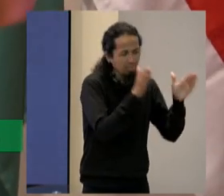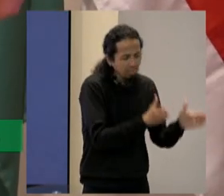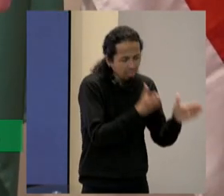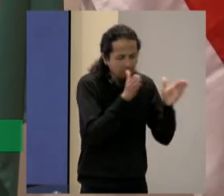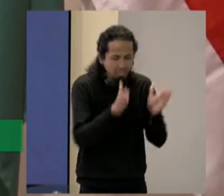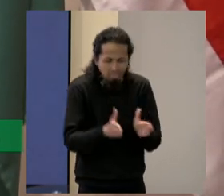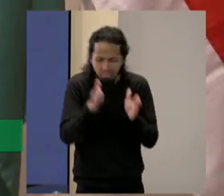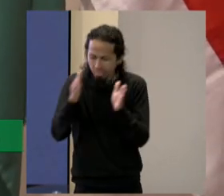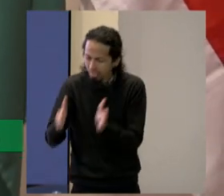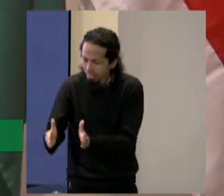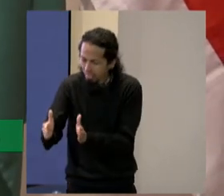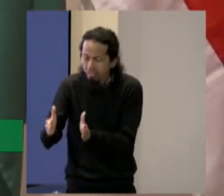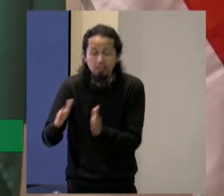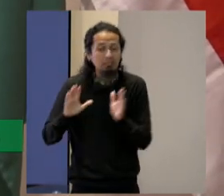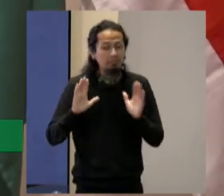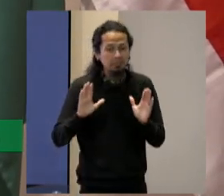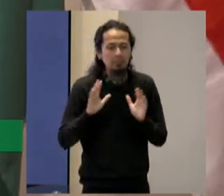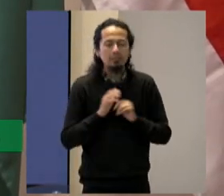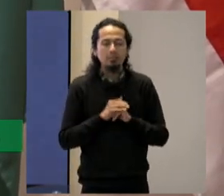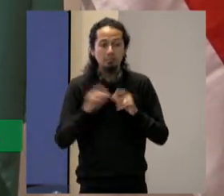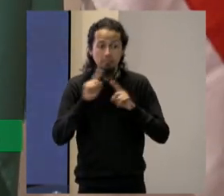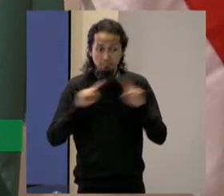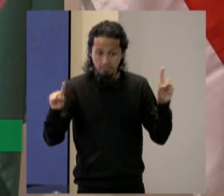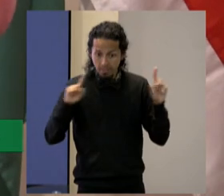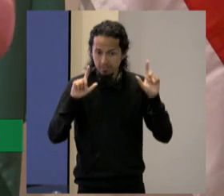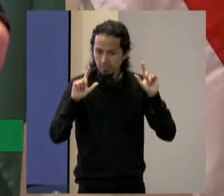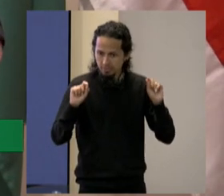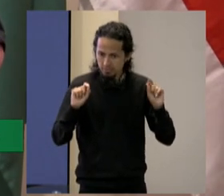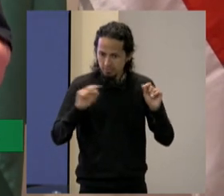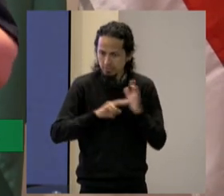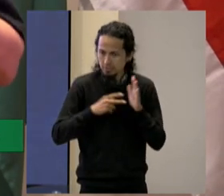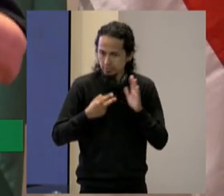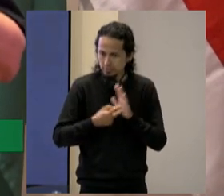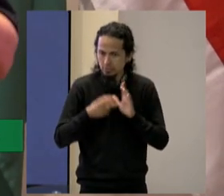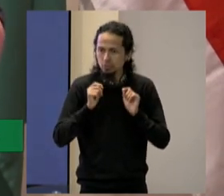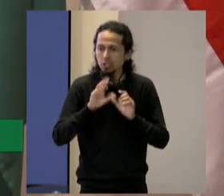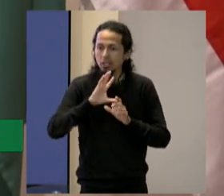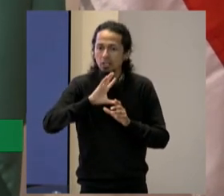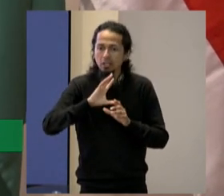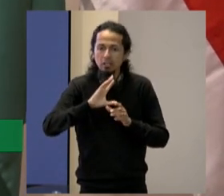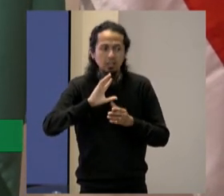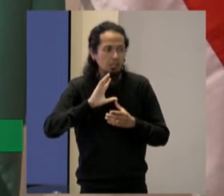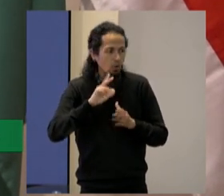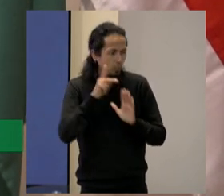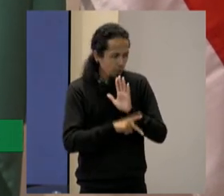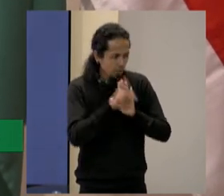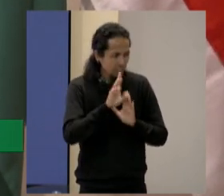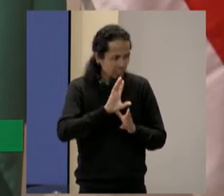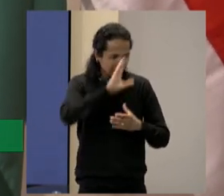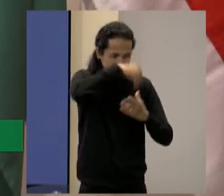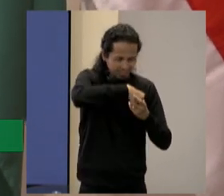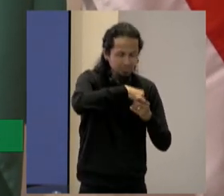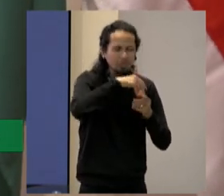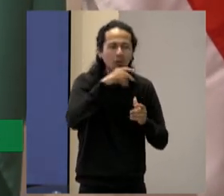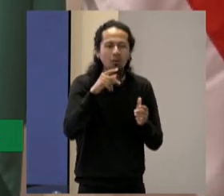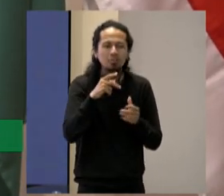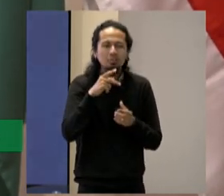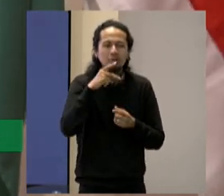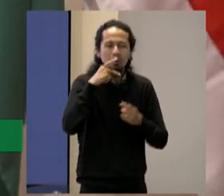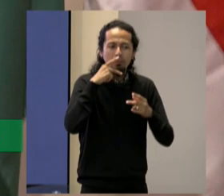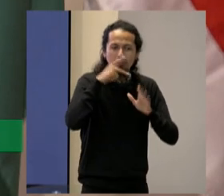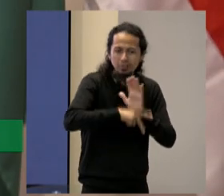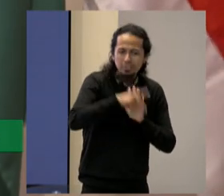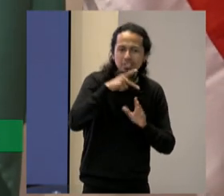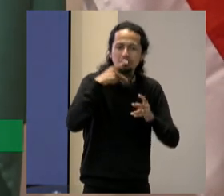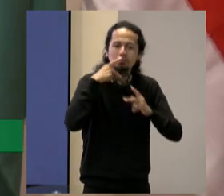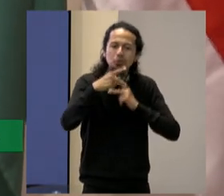vai pensando. Mas é envolver, é colocar, o projeto já está no PPP da escola. A gente envolve a